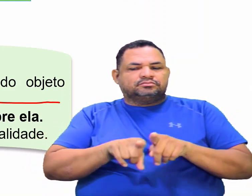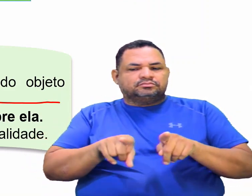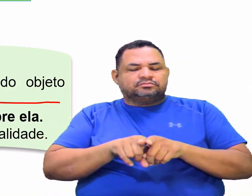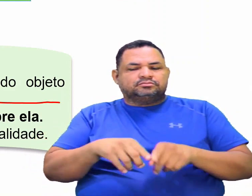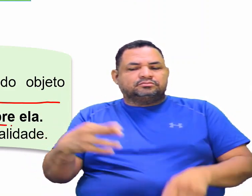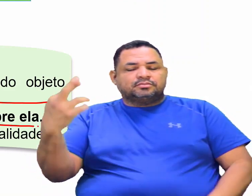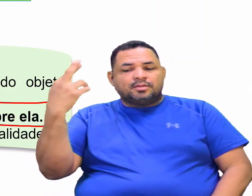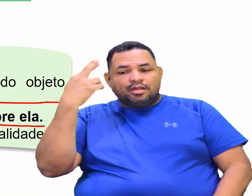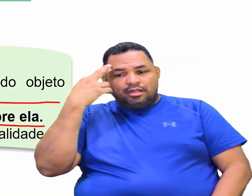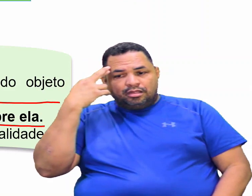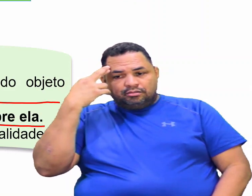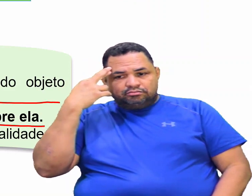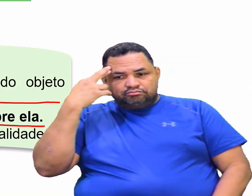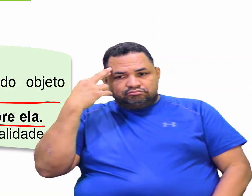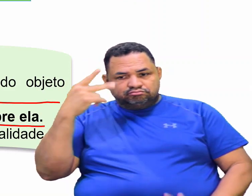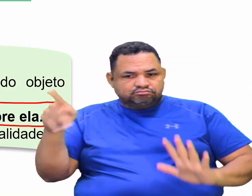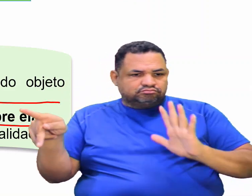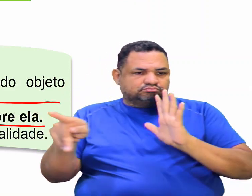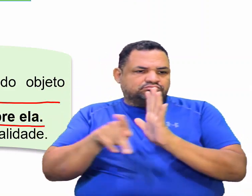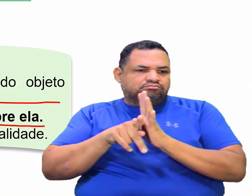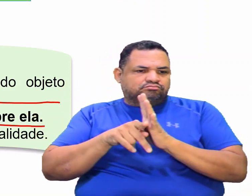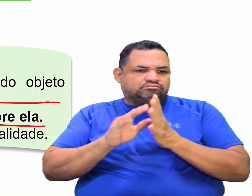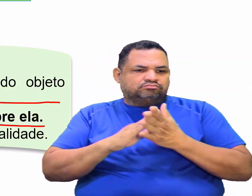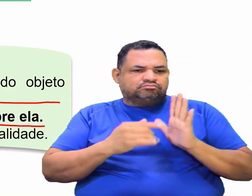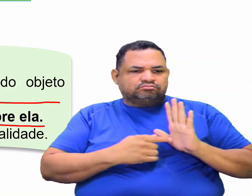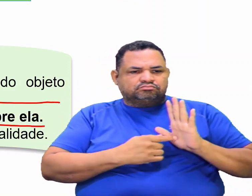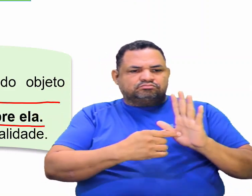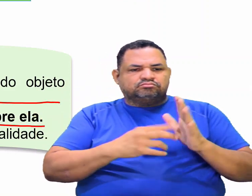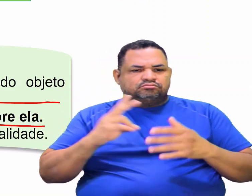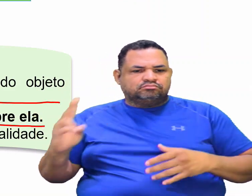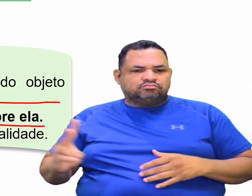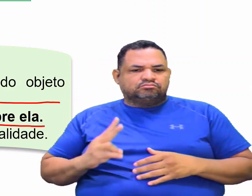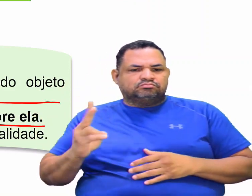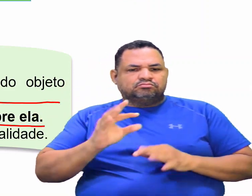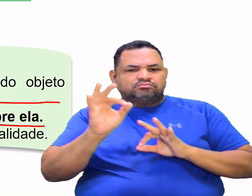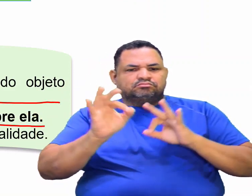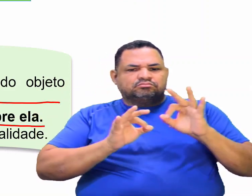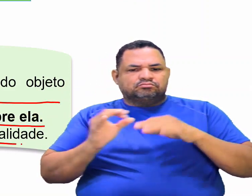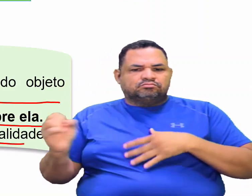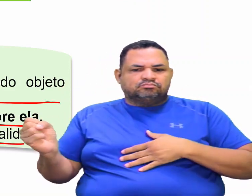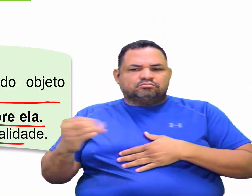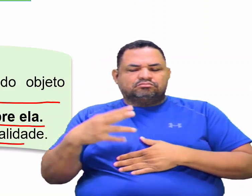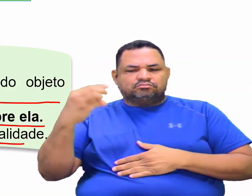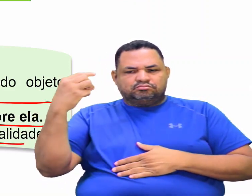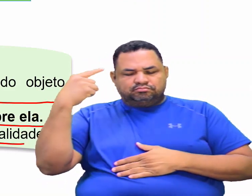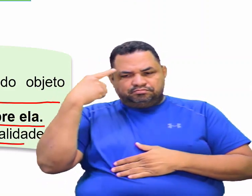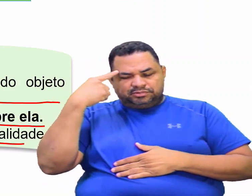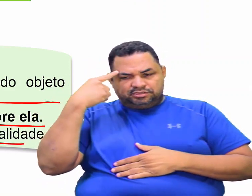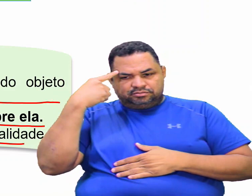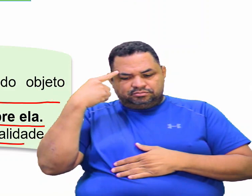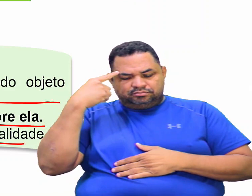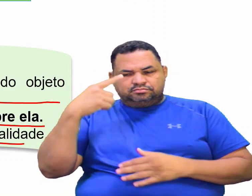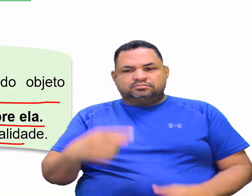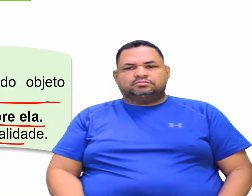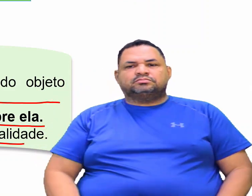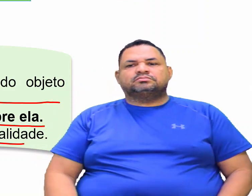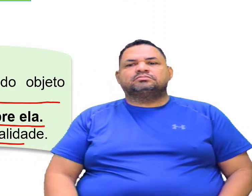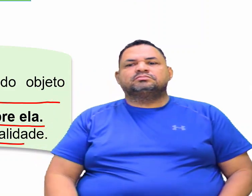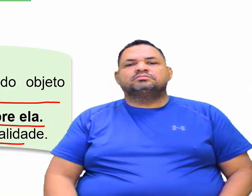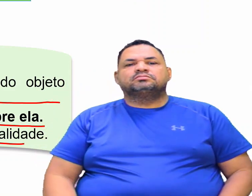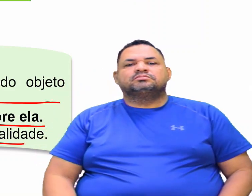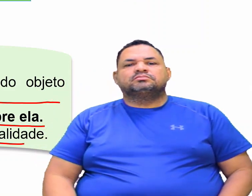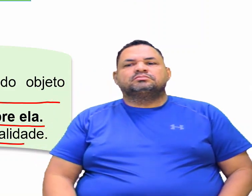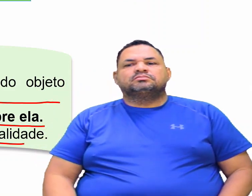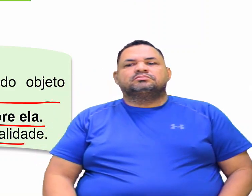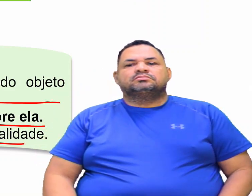tempo refletir sobre ela trouxe valores para a Constituição de uma nova mentalidade